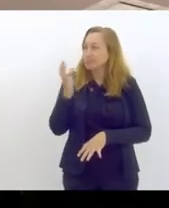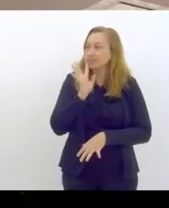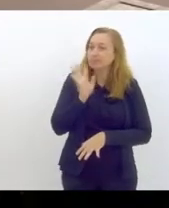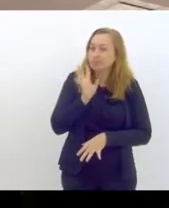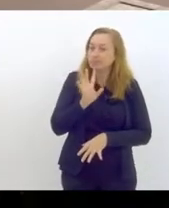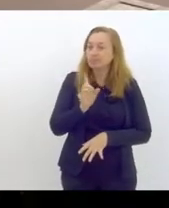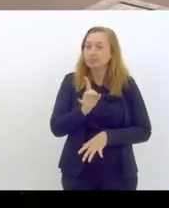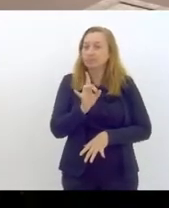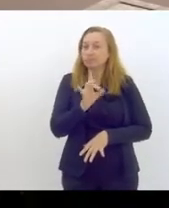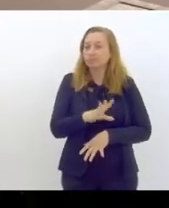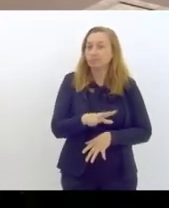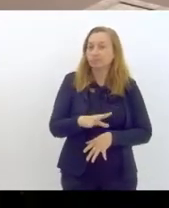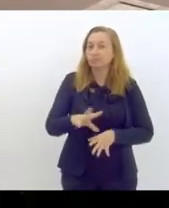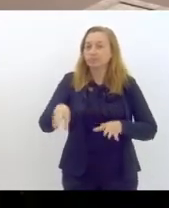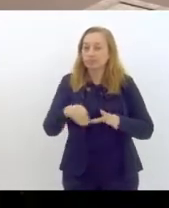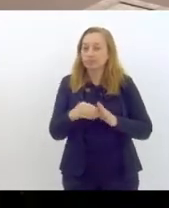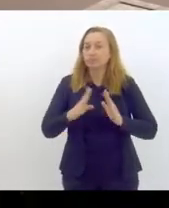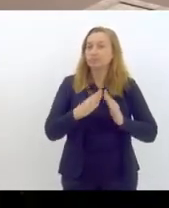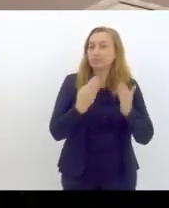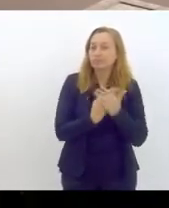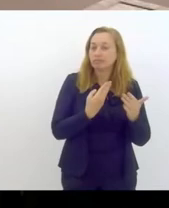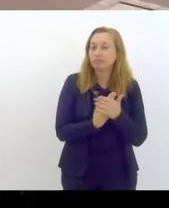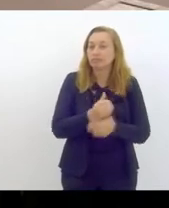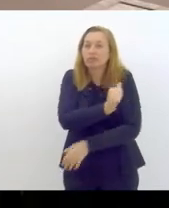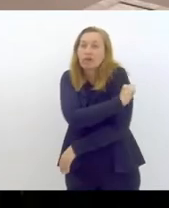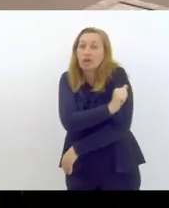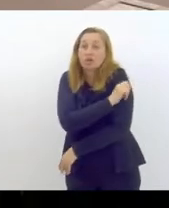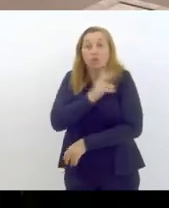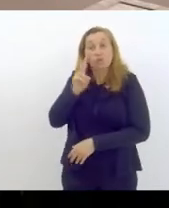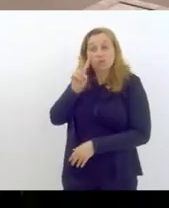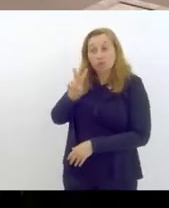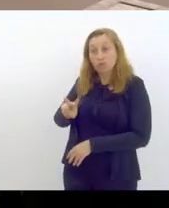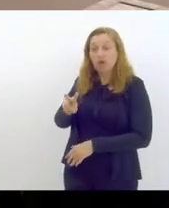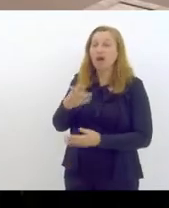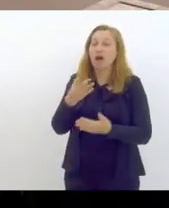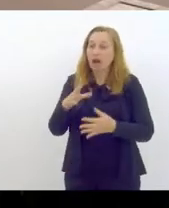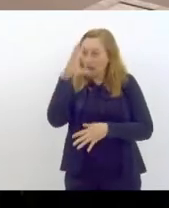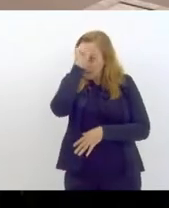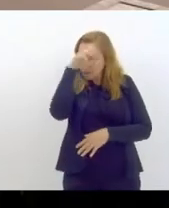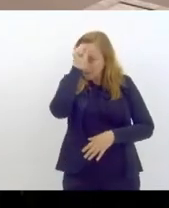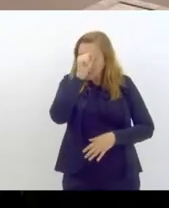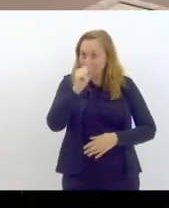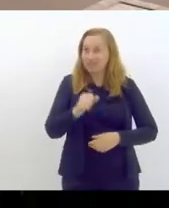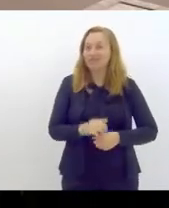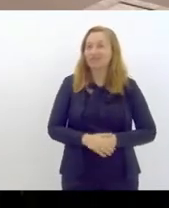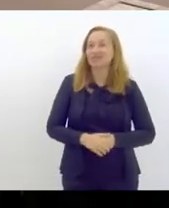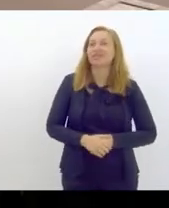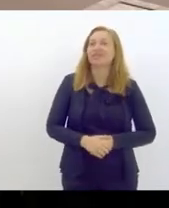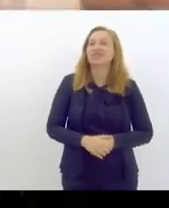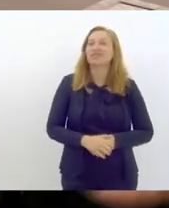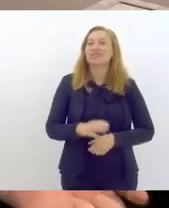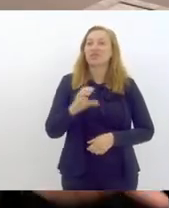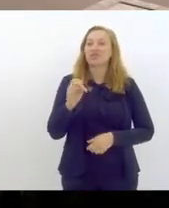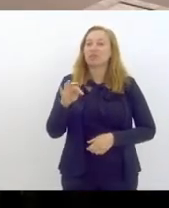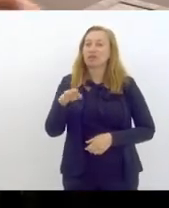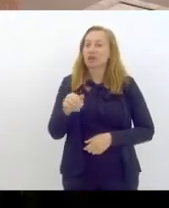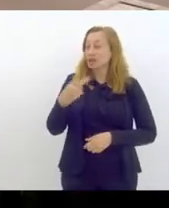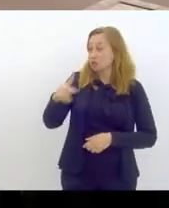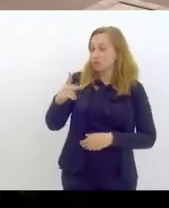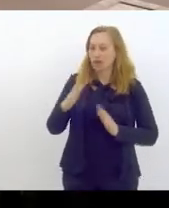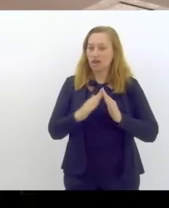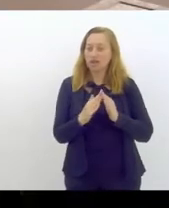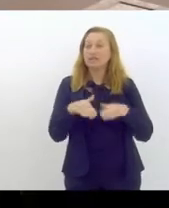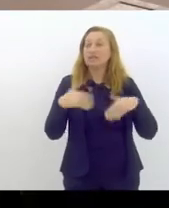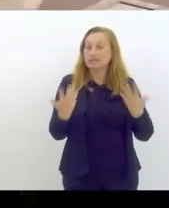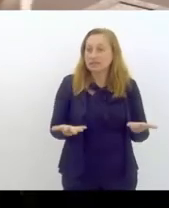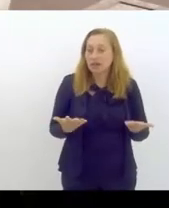só a composteira na escola, é que aluno, quando vê uma composteira, aprende a fazer uma composteira e faz uma composteira na sua casa.